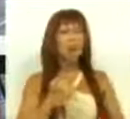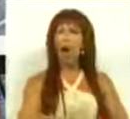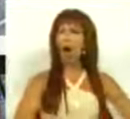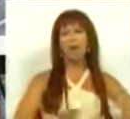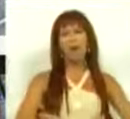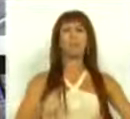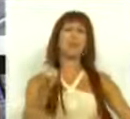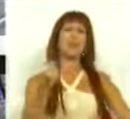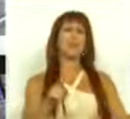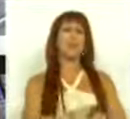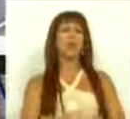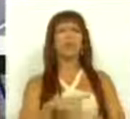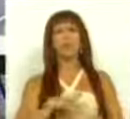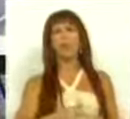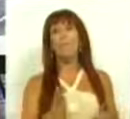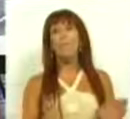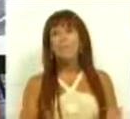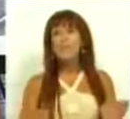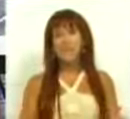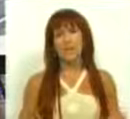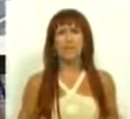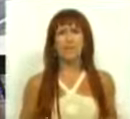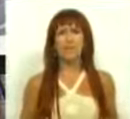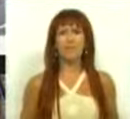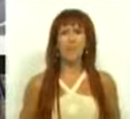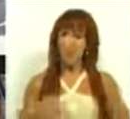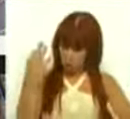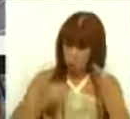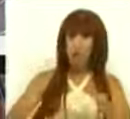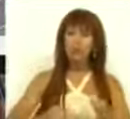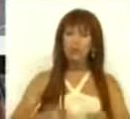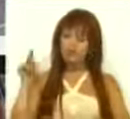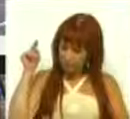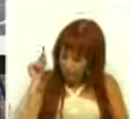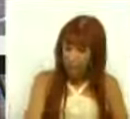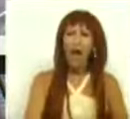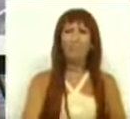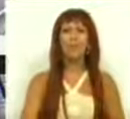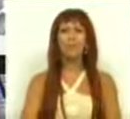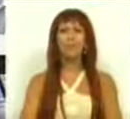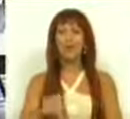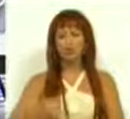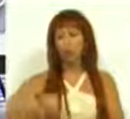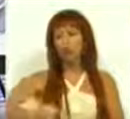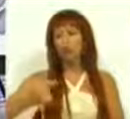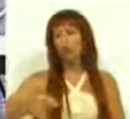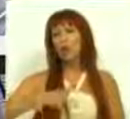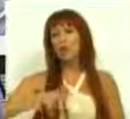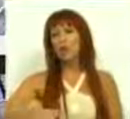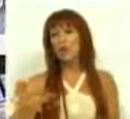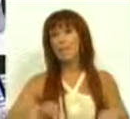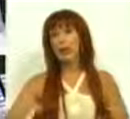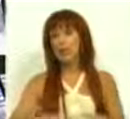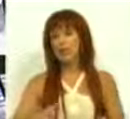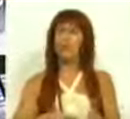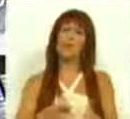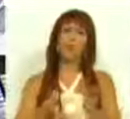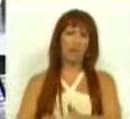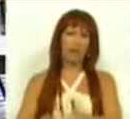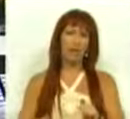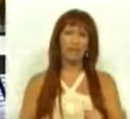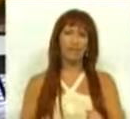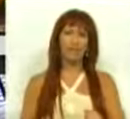negam os instrumentos que Portugal necessita para que a justiça chegue ao cotidiano dos portugueses que mais dela